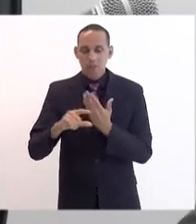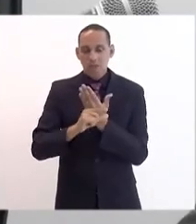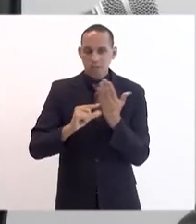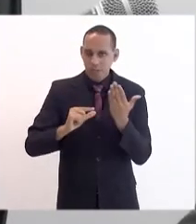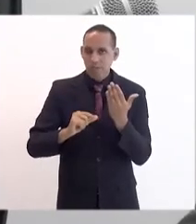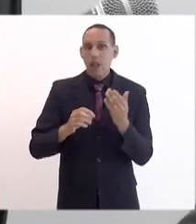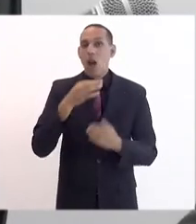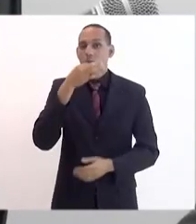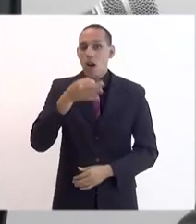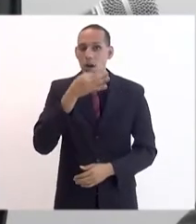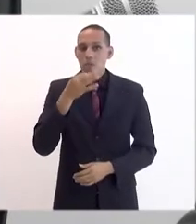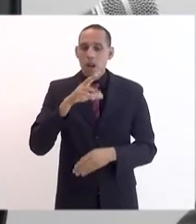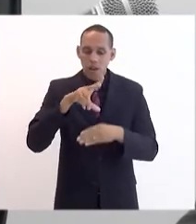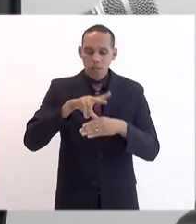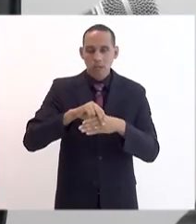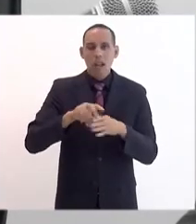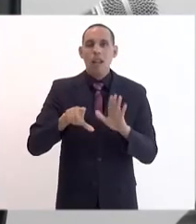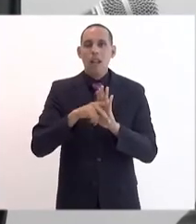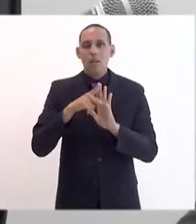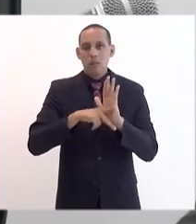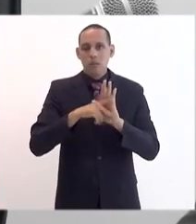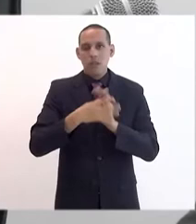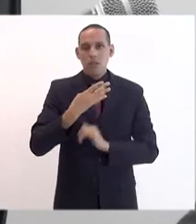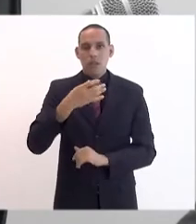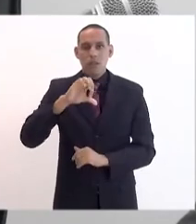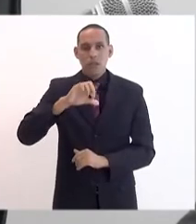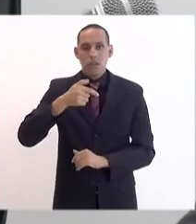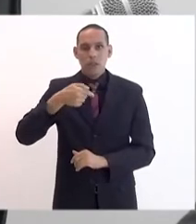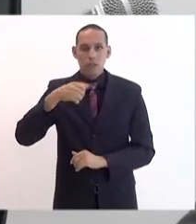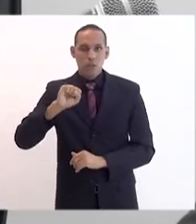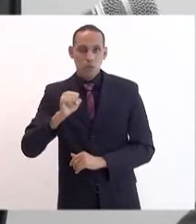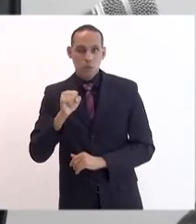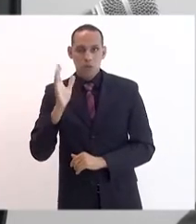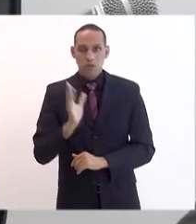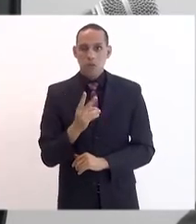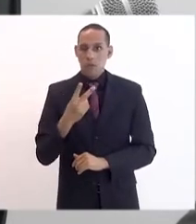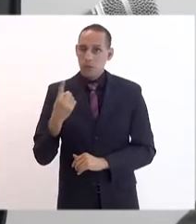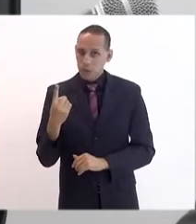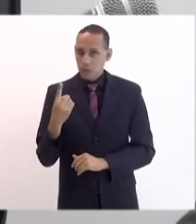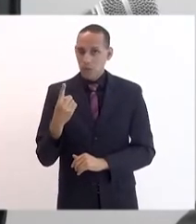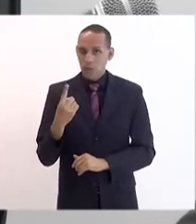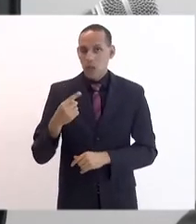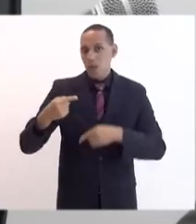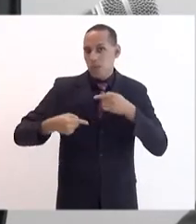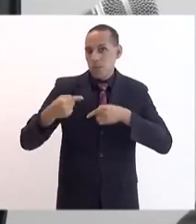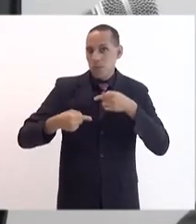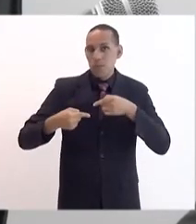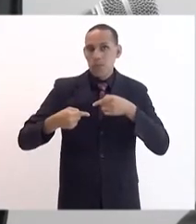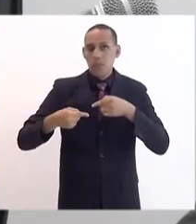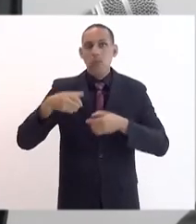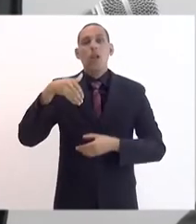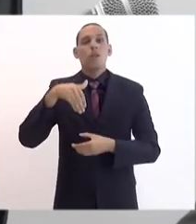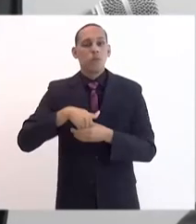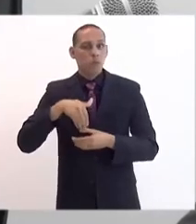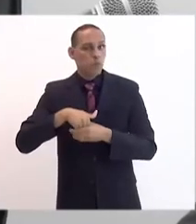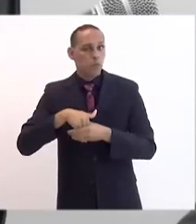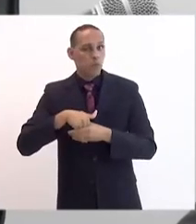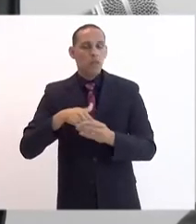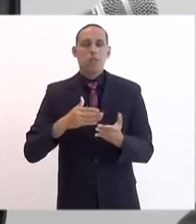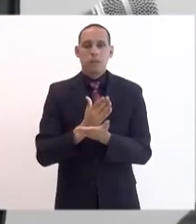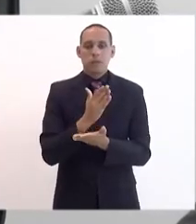parecer é pela anexação ao projeto de lei 4978-2021. Em discussão, em